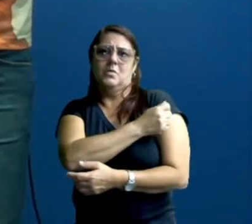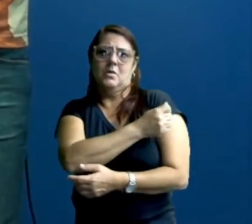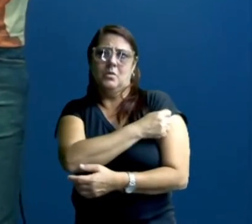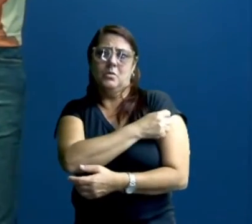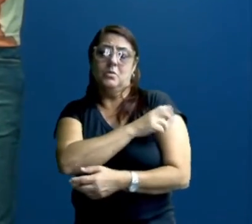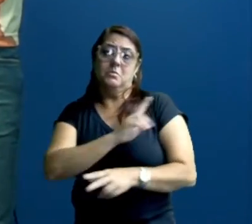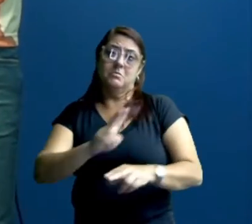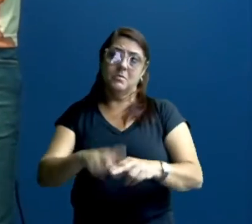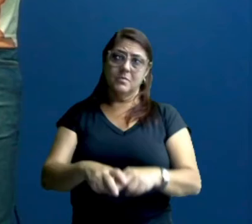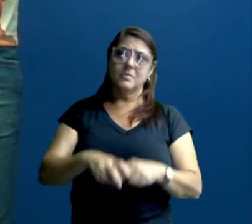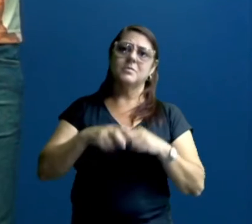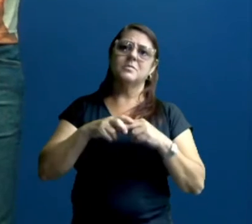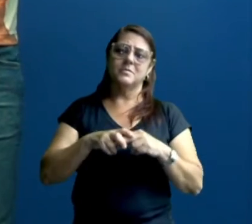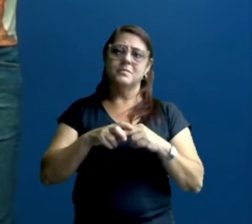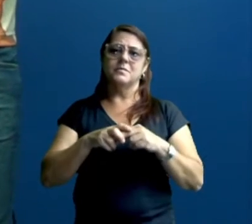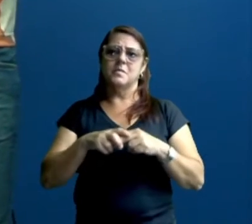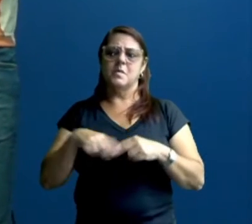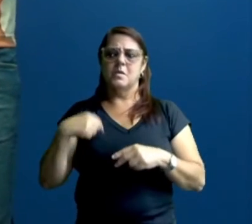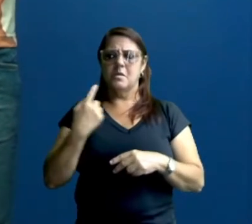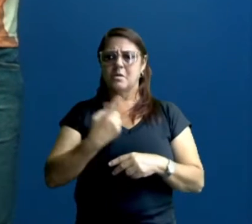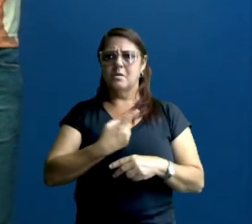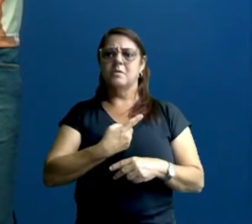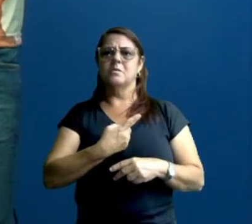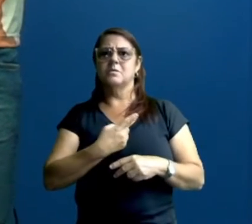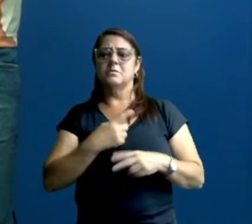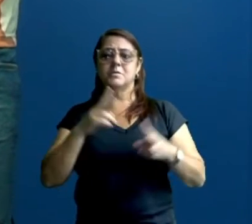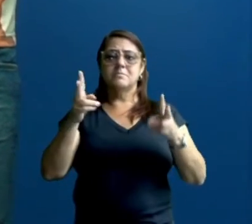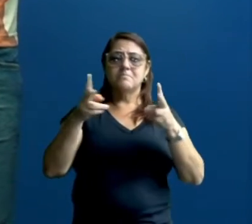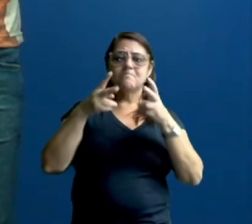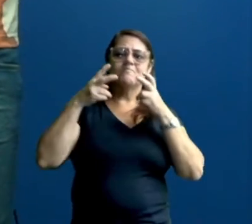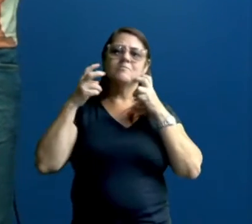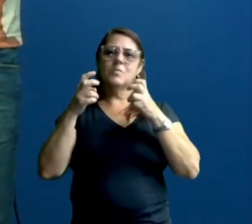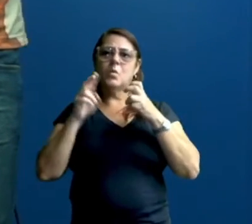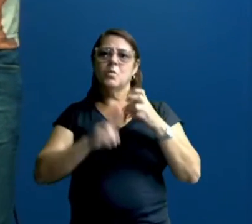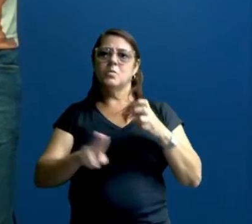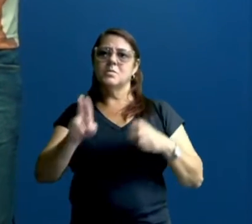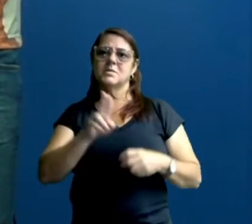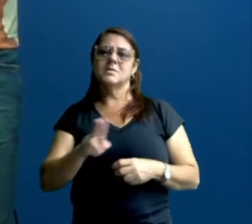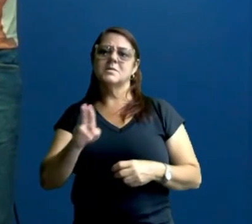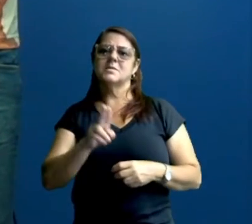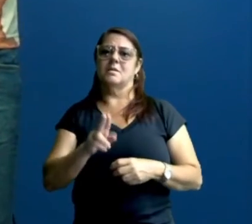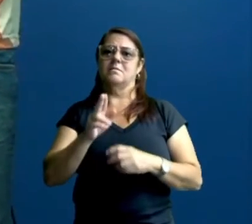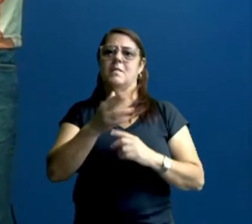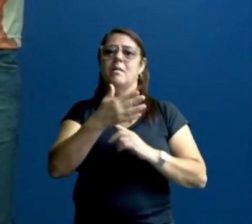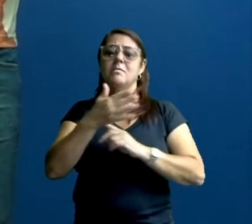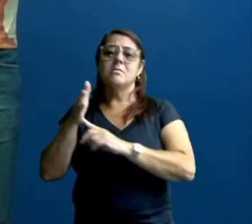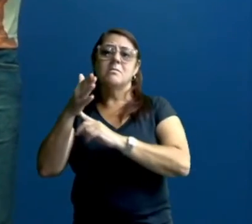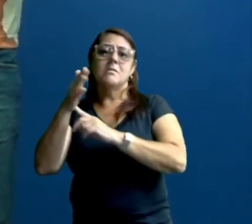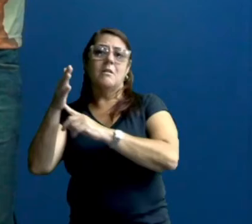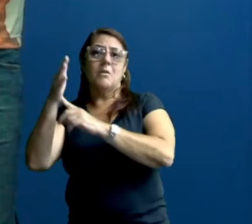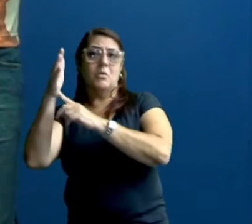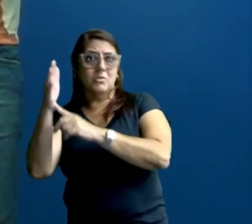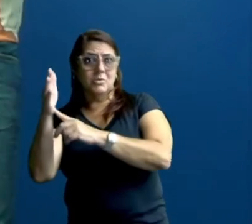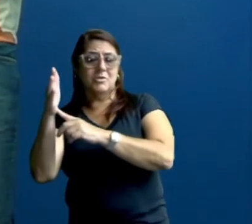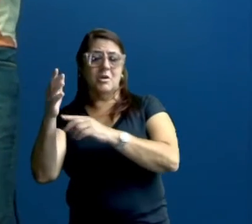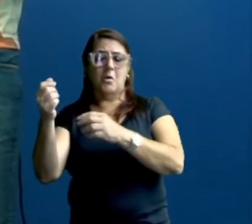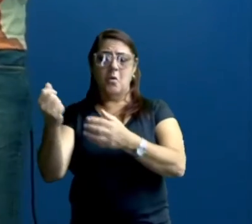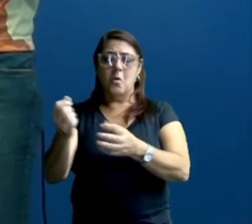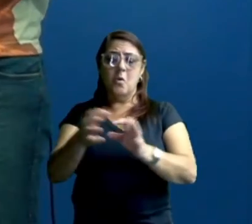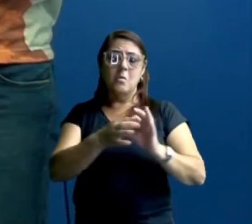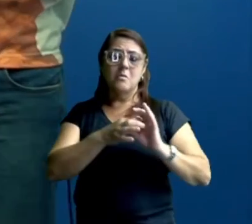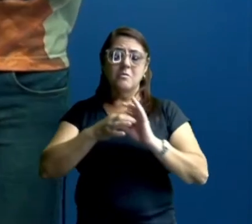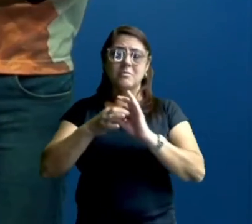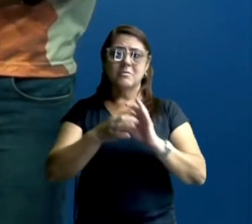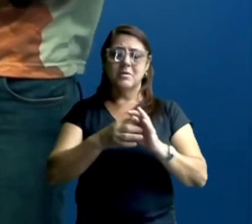E, portanto, a gente deve de fato estar bastante atento para que a gente utilize a tecnologia como uma aliada nossa dentro